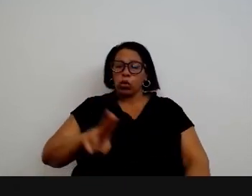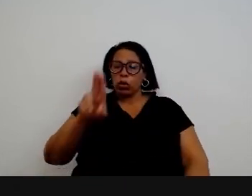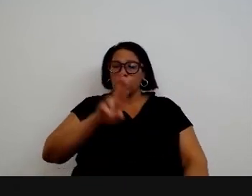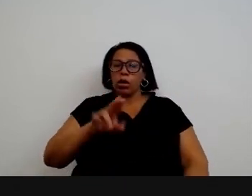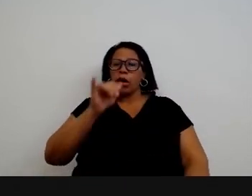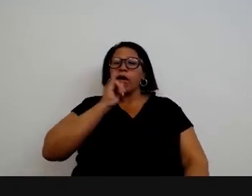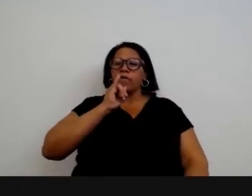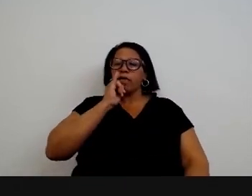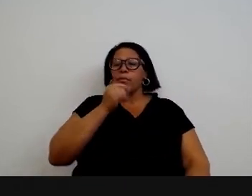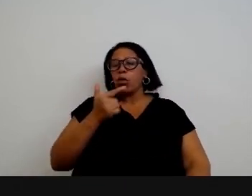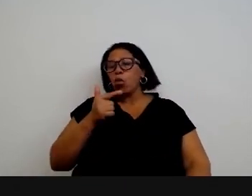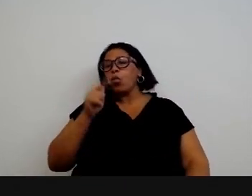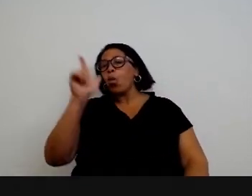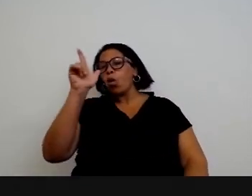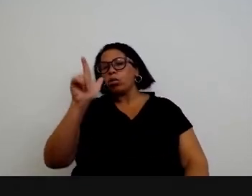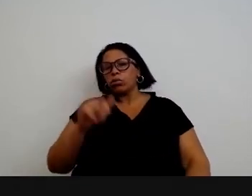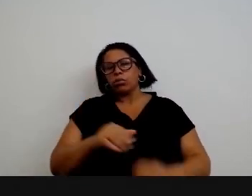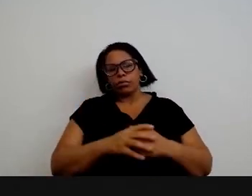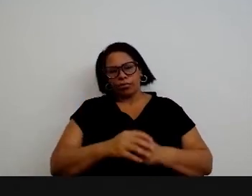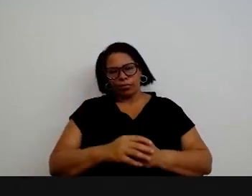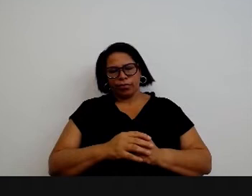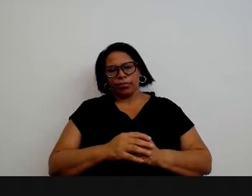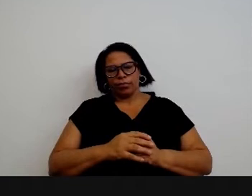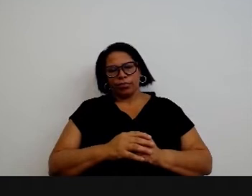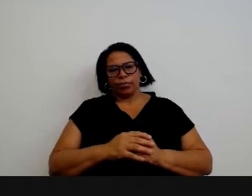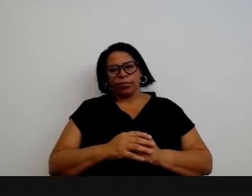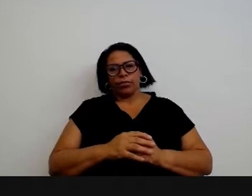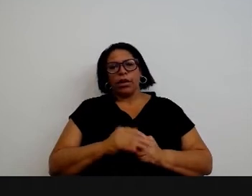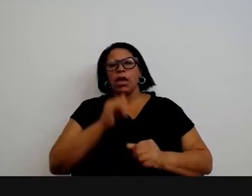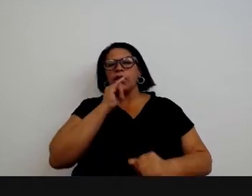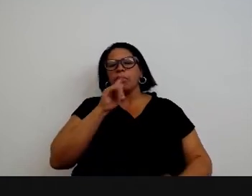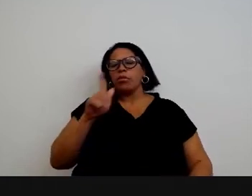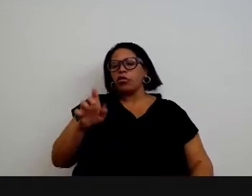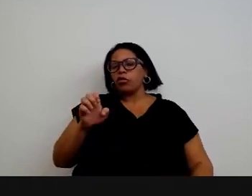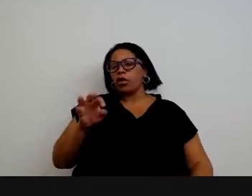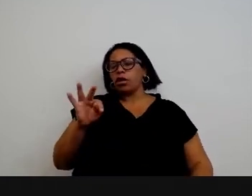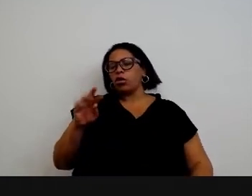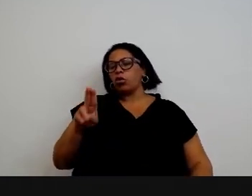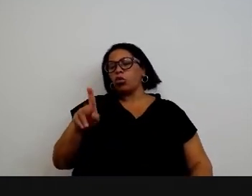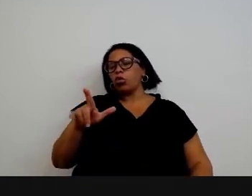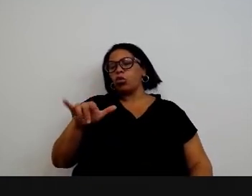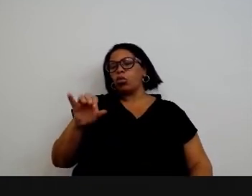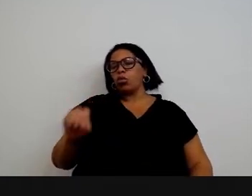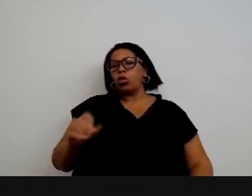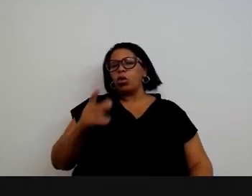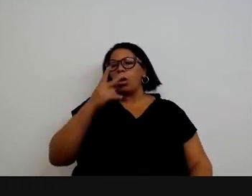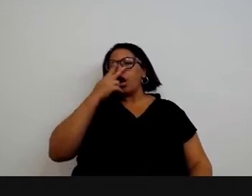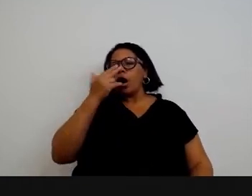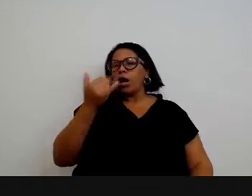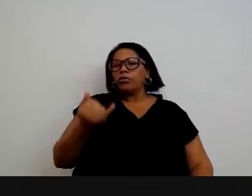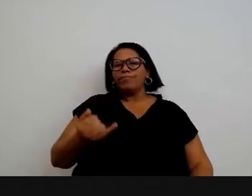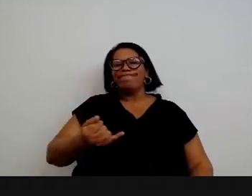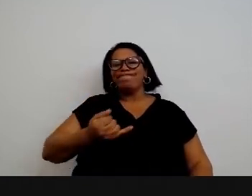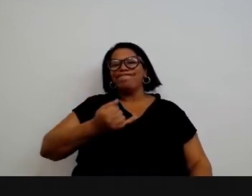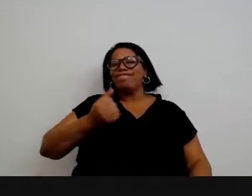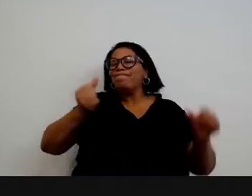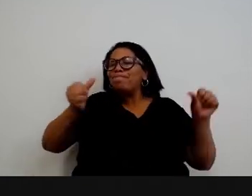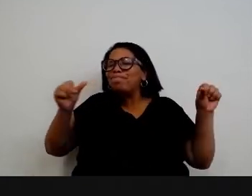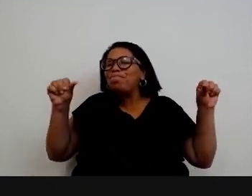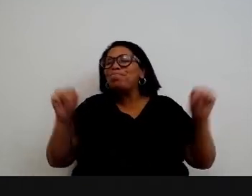como exemplo, eu vou usar um outro exemplo. Getúlio Vargas talvez tenha sido a parte mais deprimente dessa